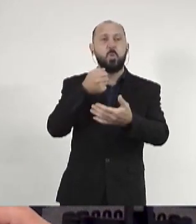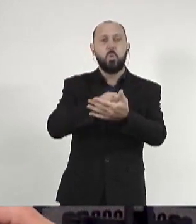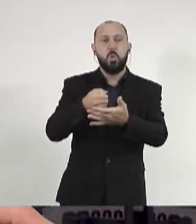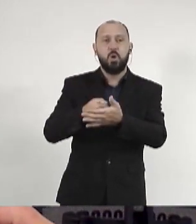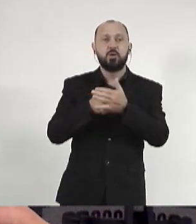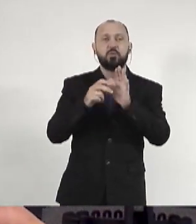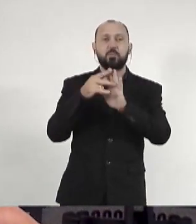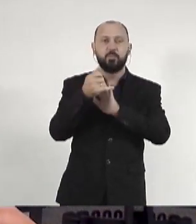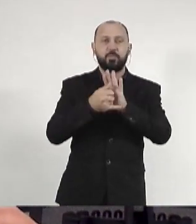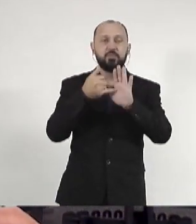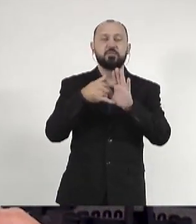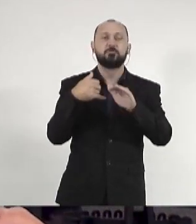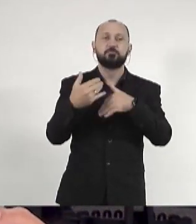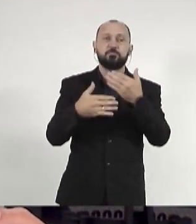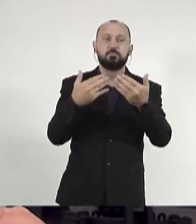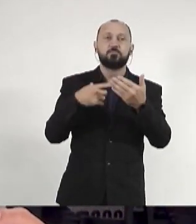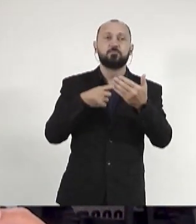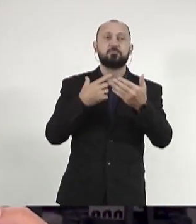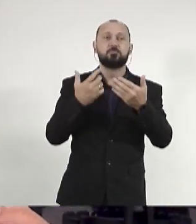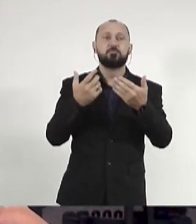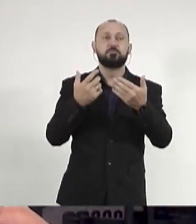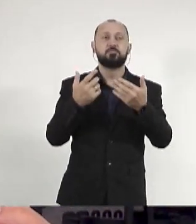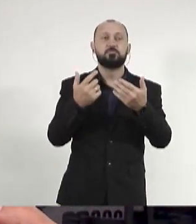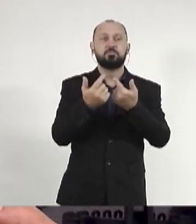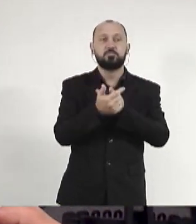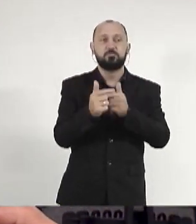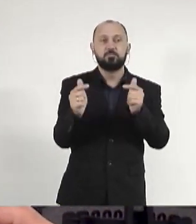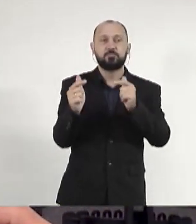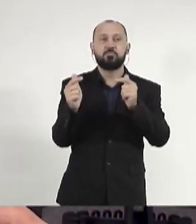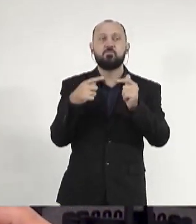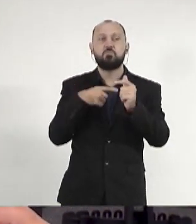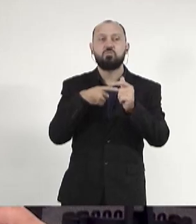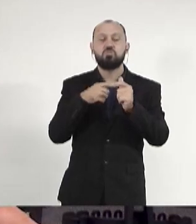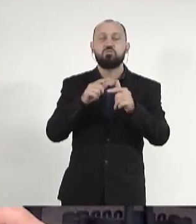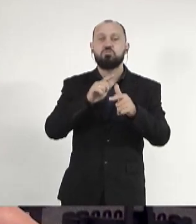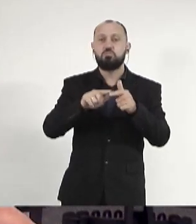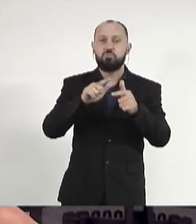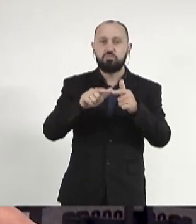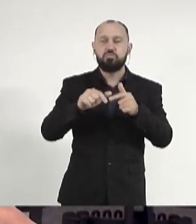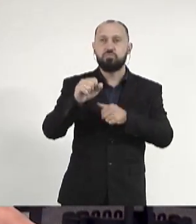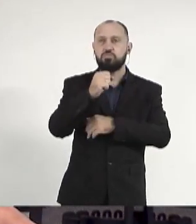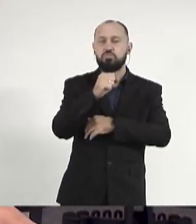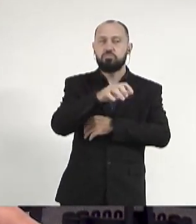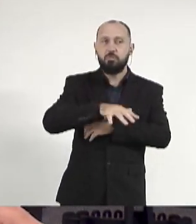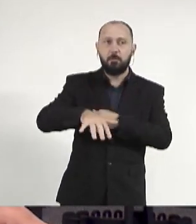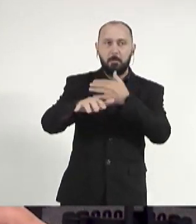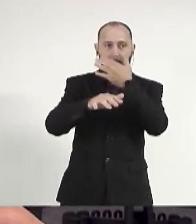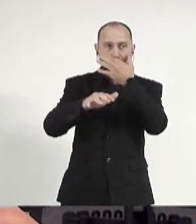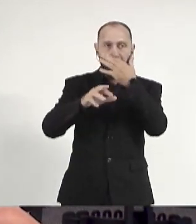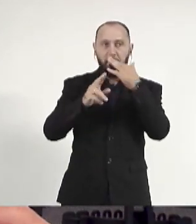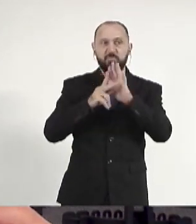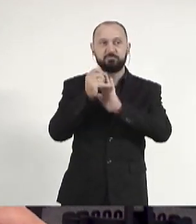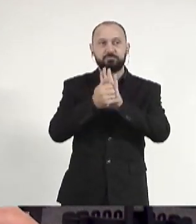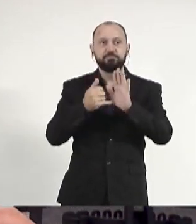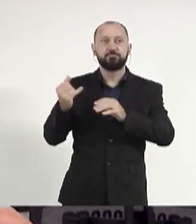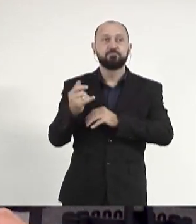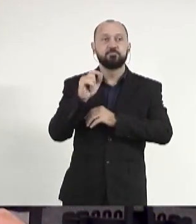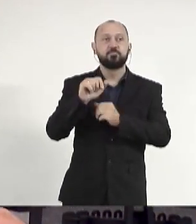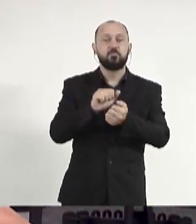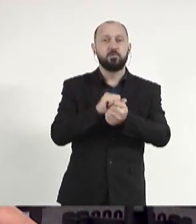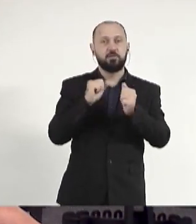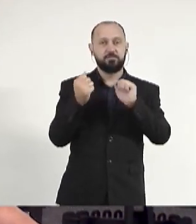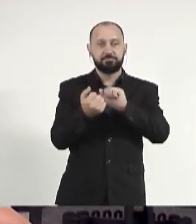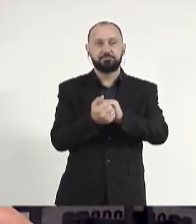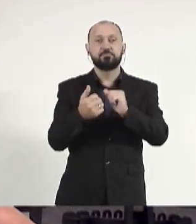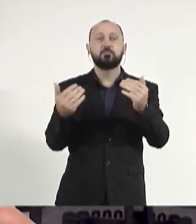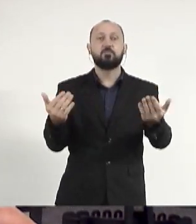garantia de que projetos industriais, empresariais não venham criar maiores problemas para o nosso meio ambiente. Então é um projeto importante, houve a